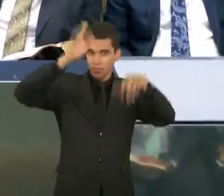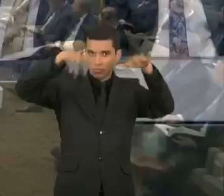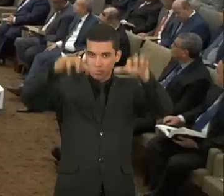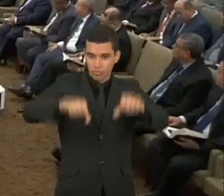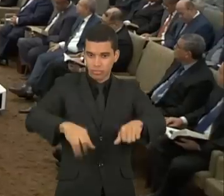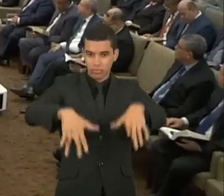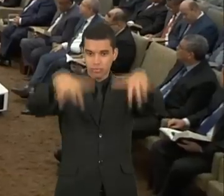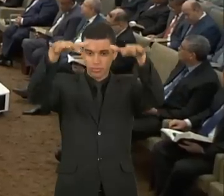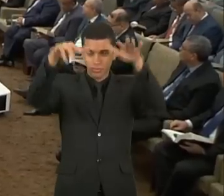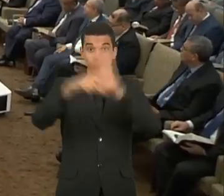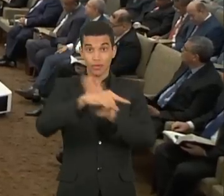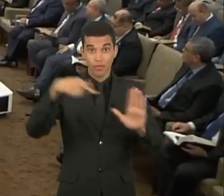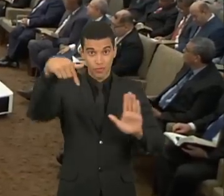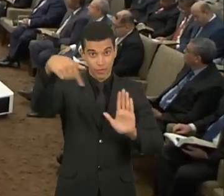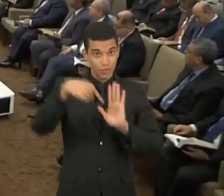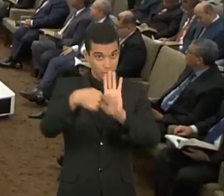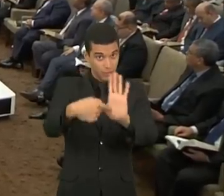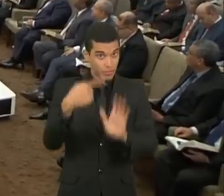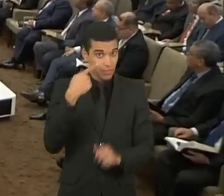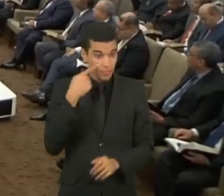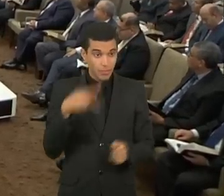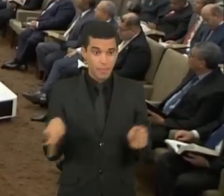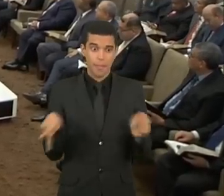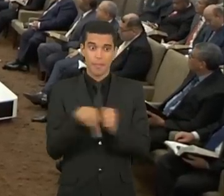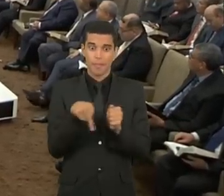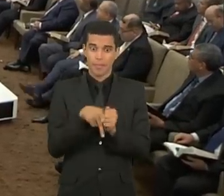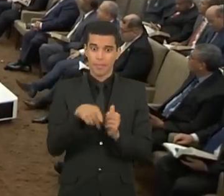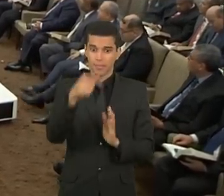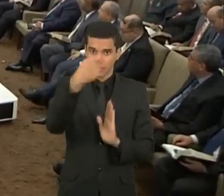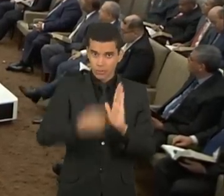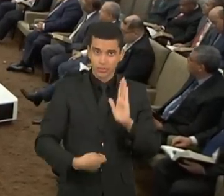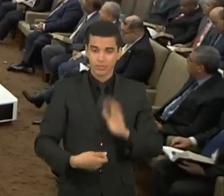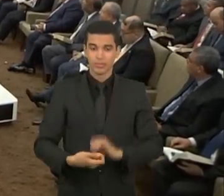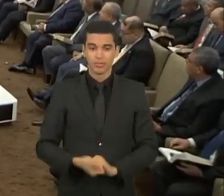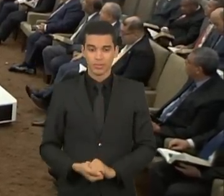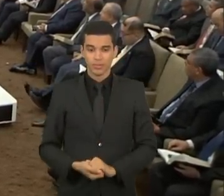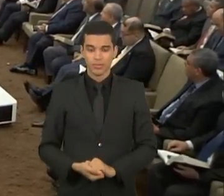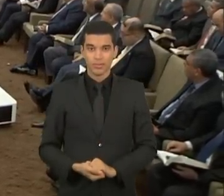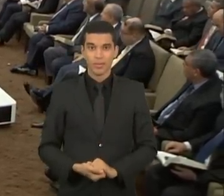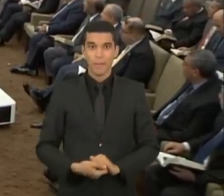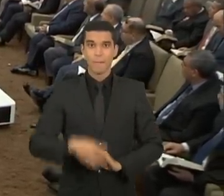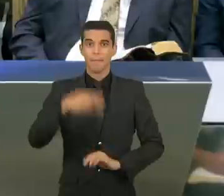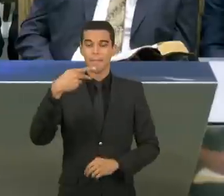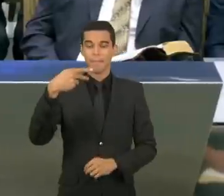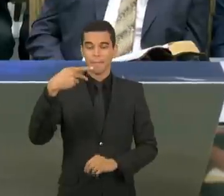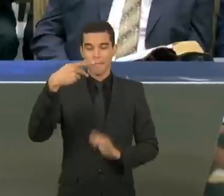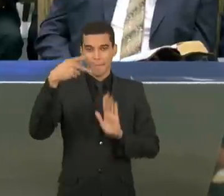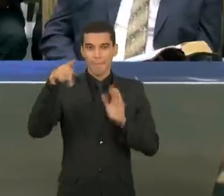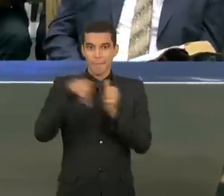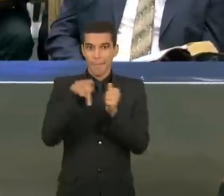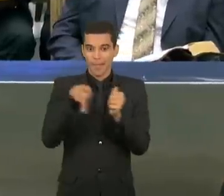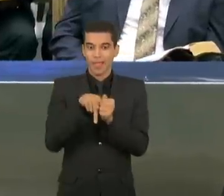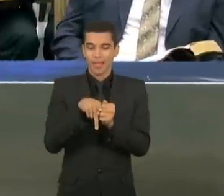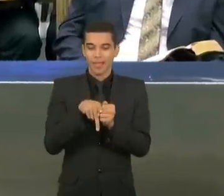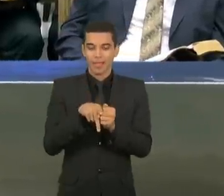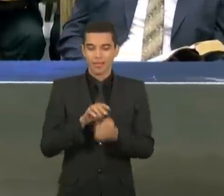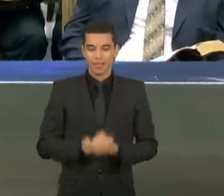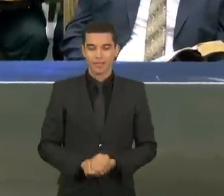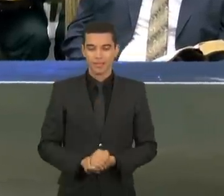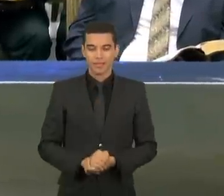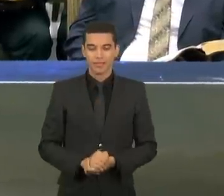aí a revelação pura. Pedrão, quem que escreveu isso? Diga aí, Pedrão. O que negou